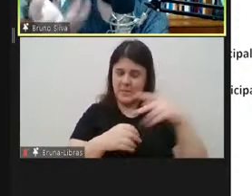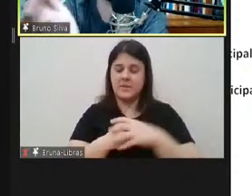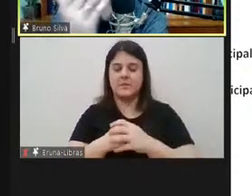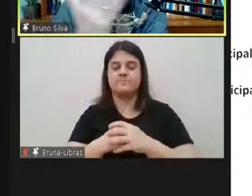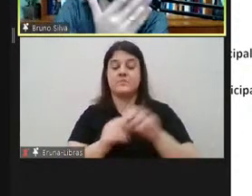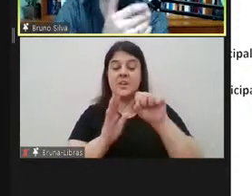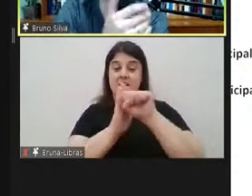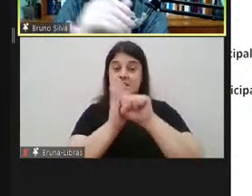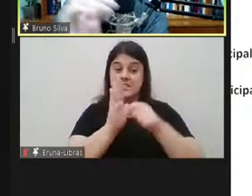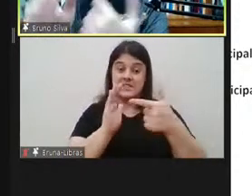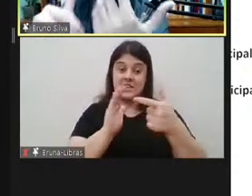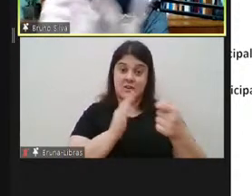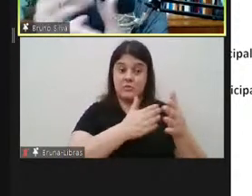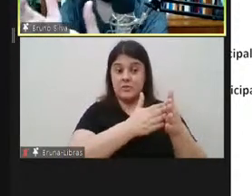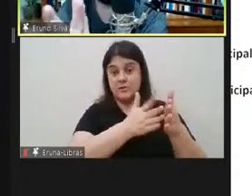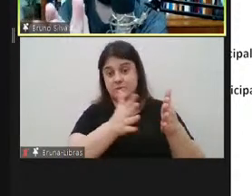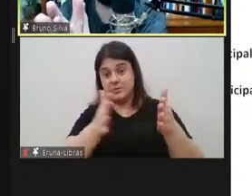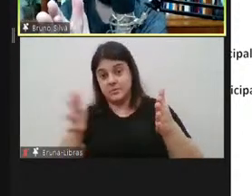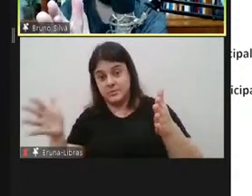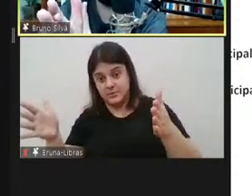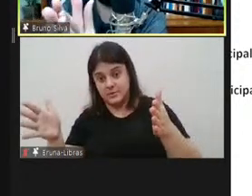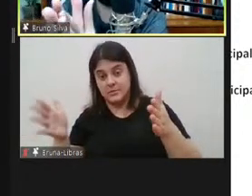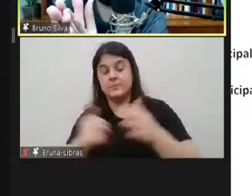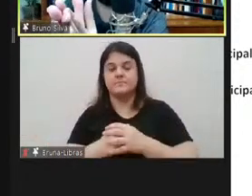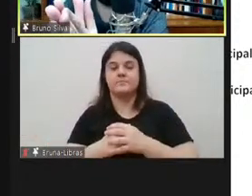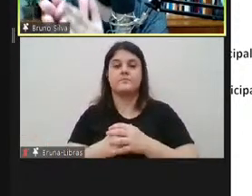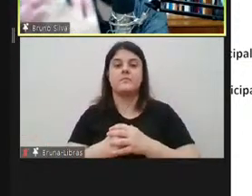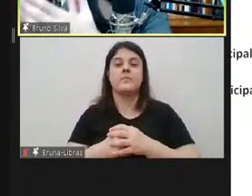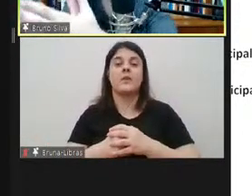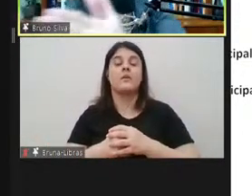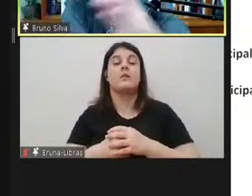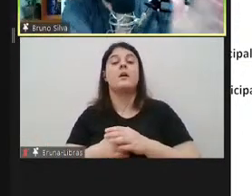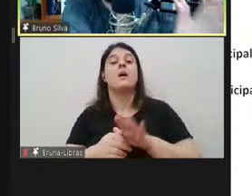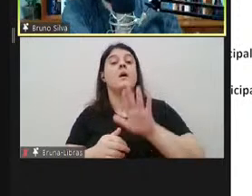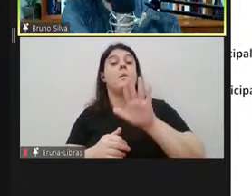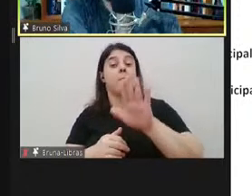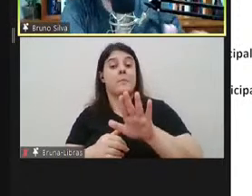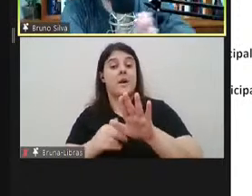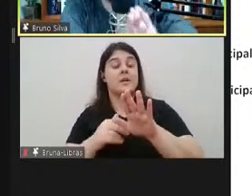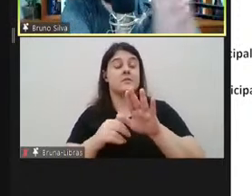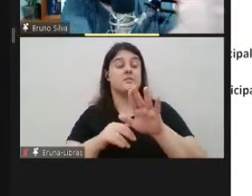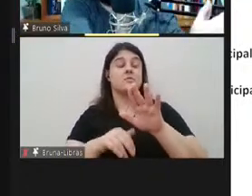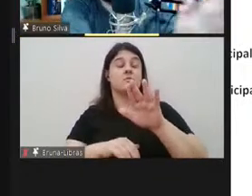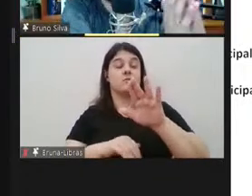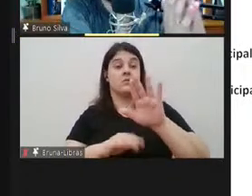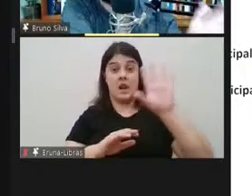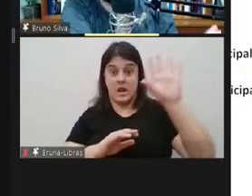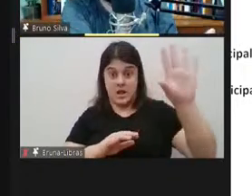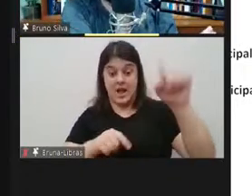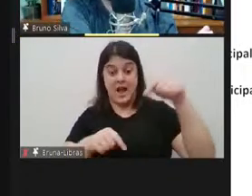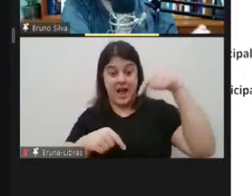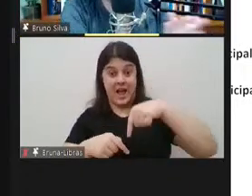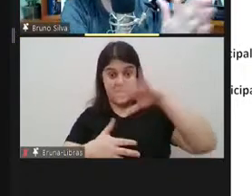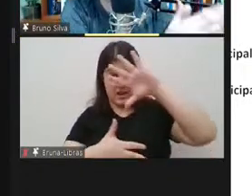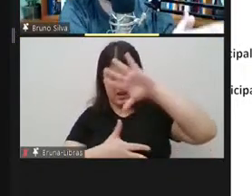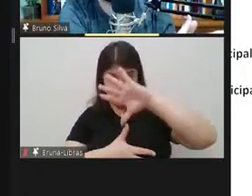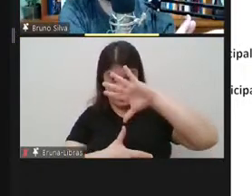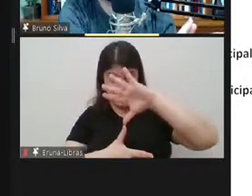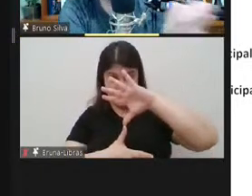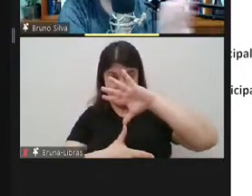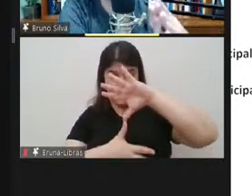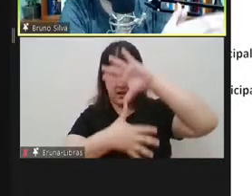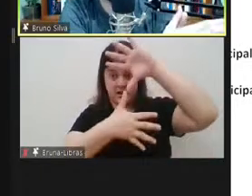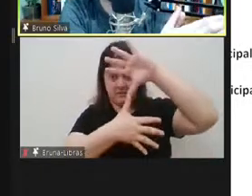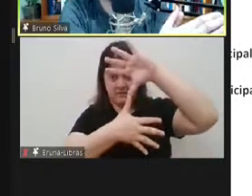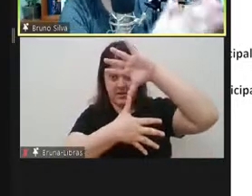20 em diante é condensação dessas mais antigas no meu caso da Inglaterra e na outra ponta lá aqui na América você